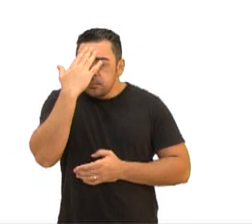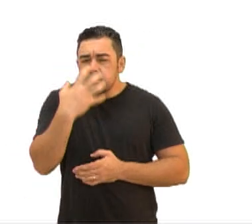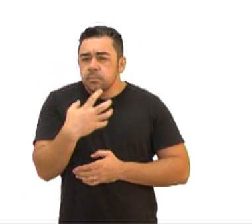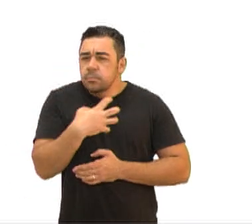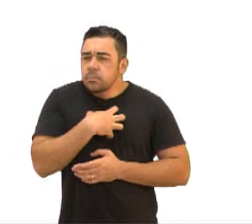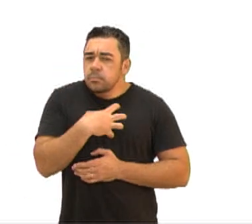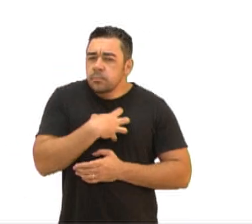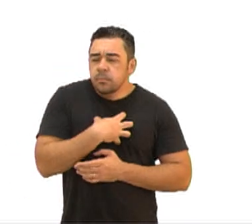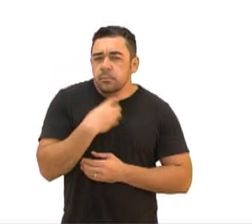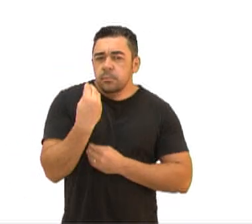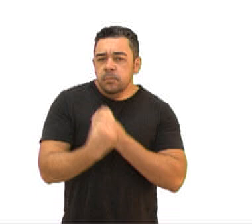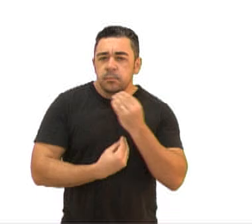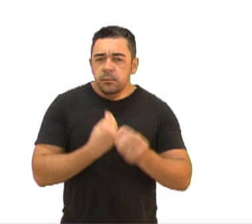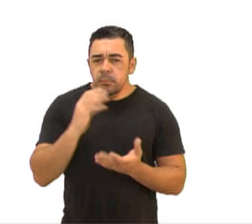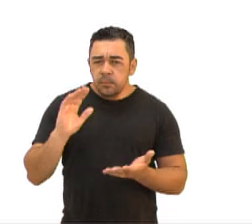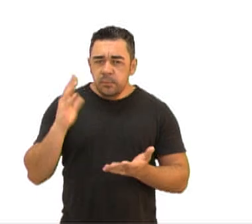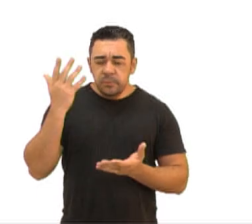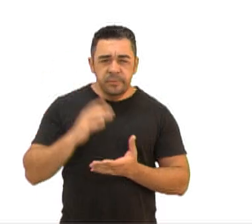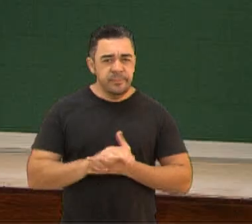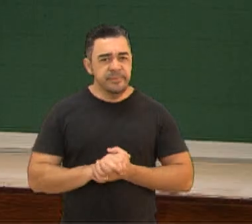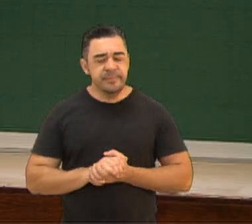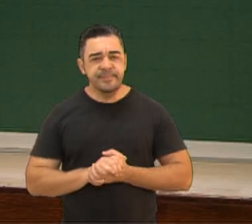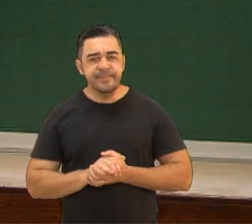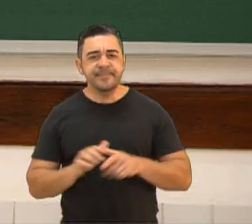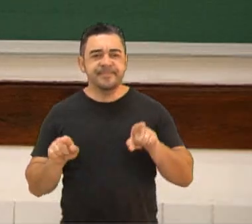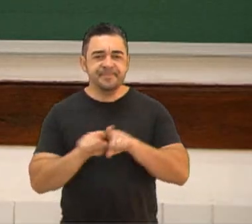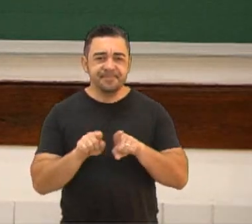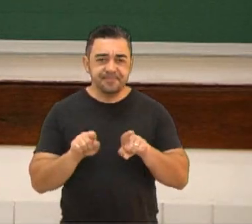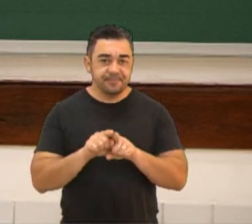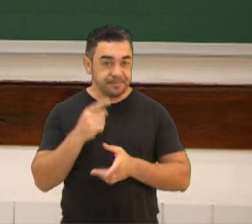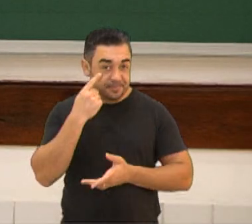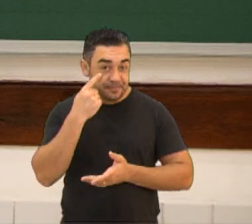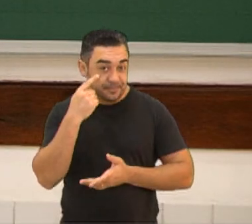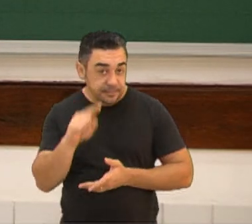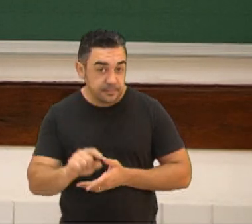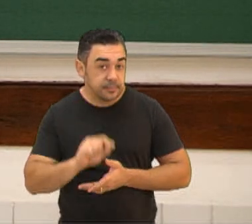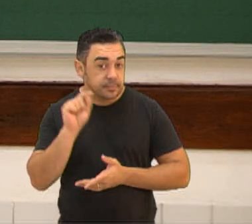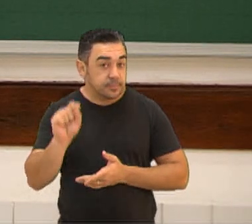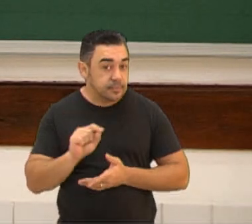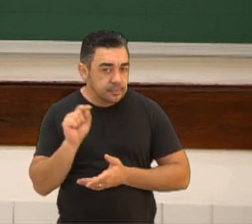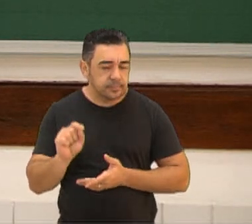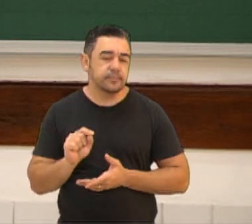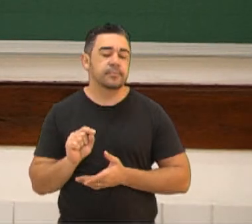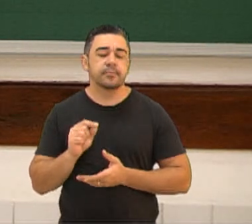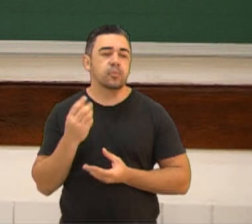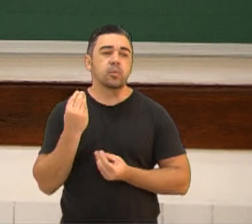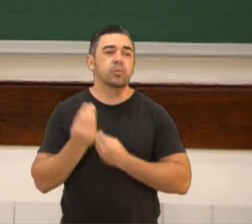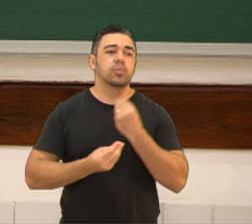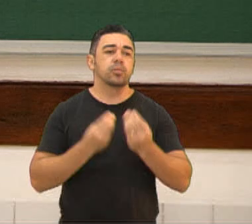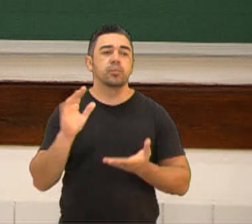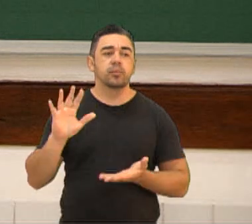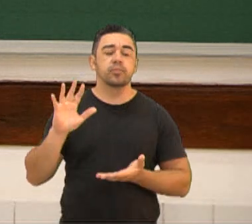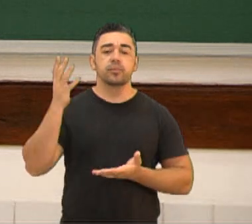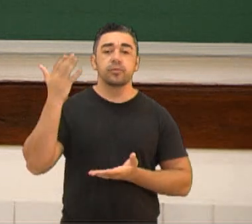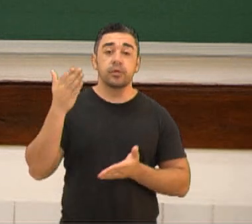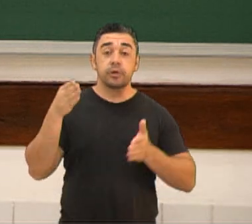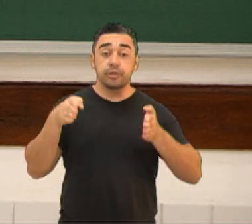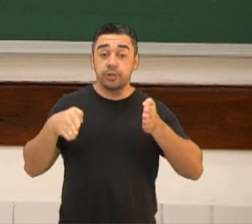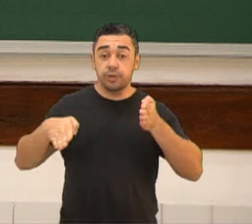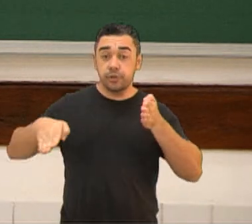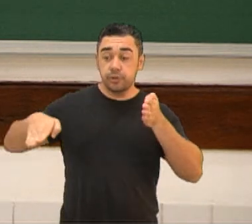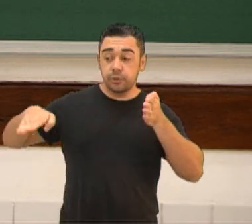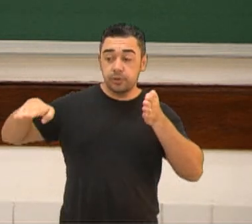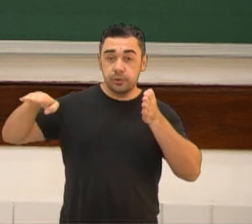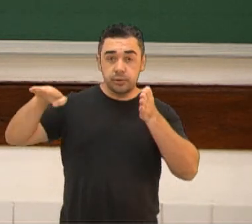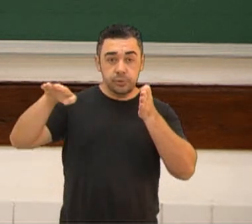sentir o que estava acontecendo. E a gente vai ver como é que acontece a